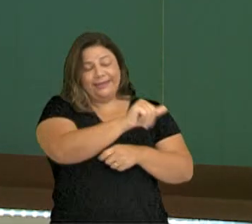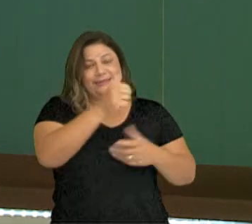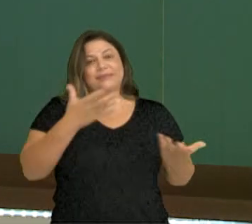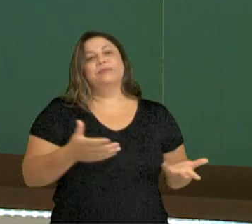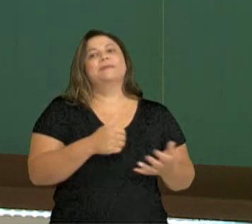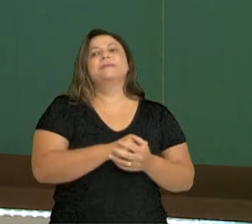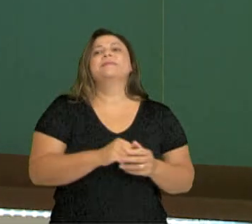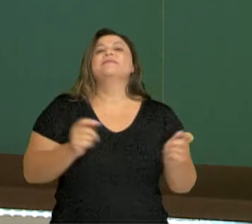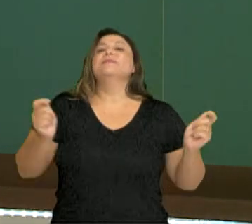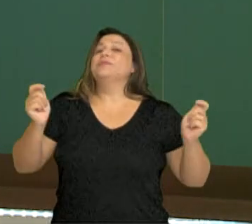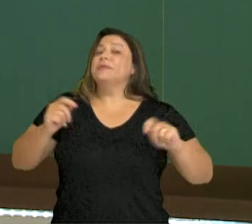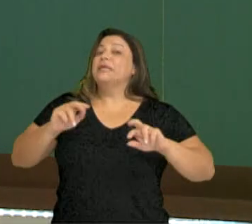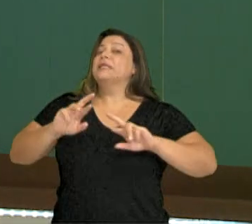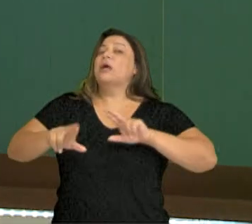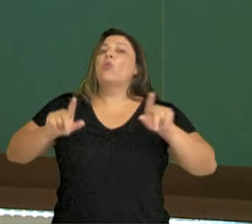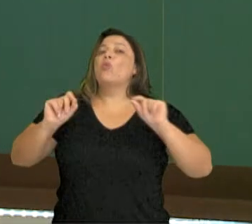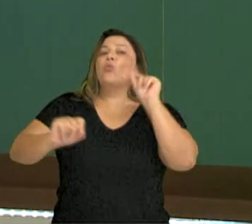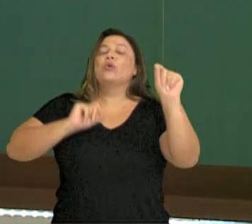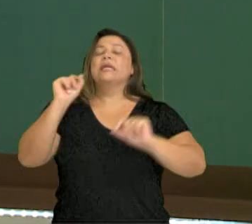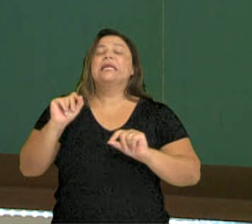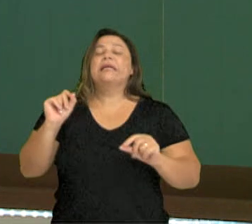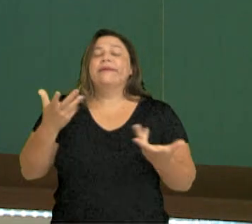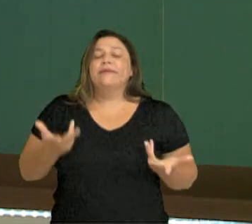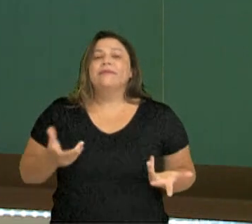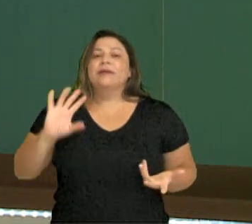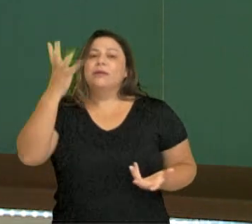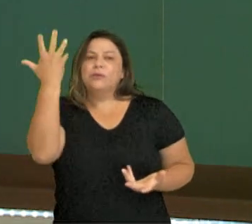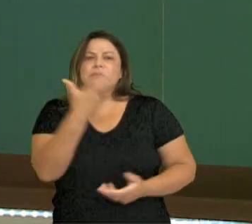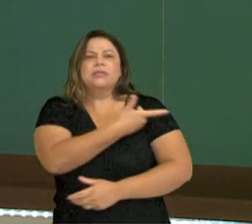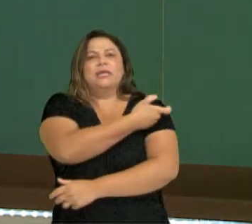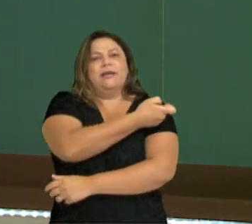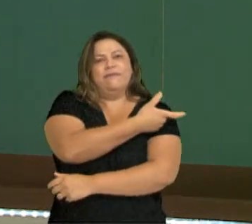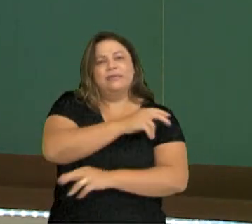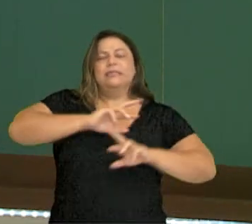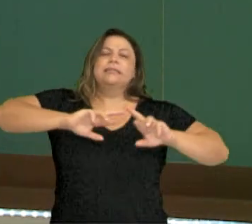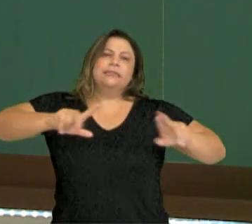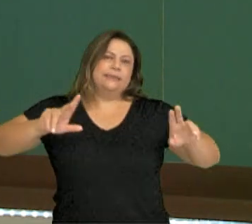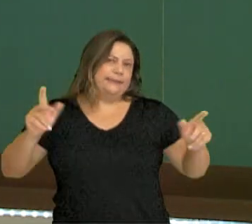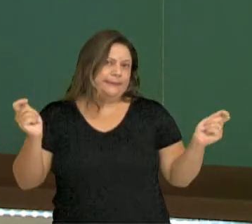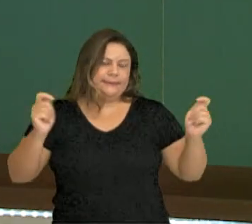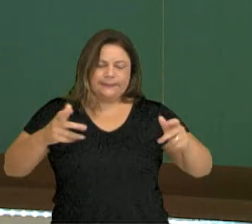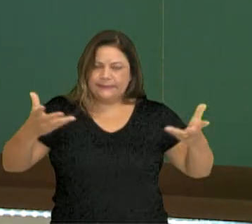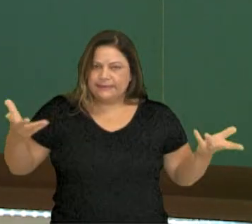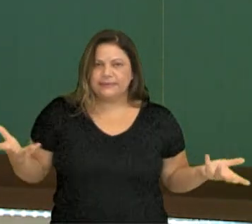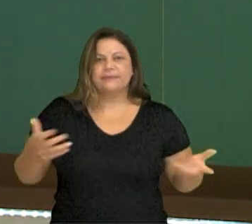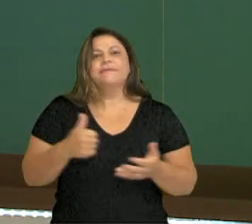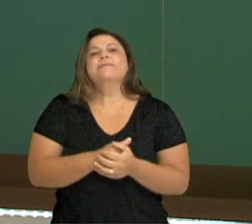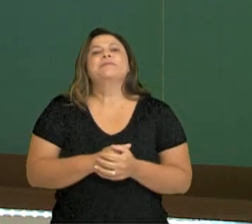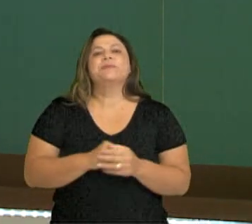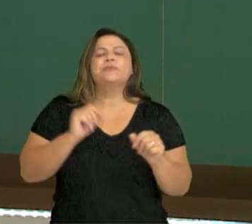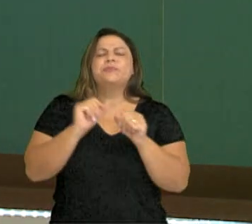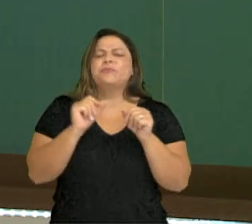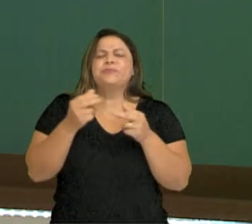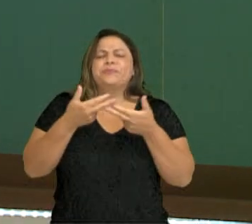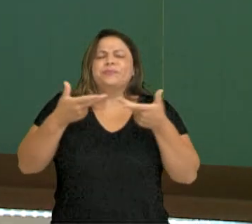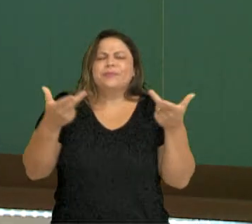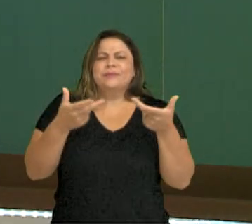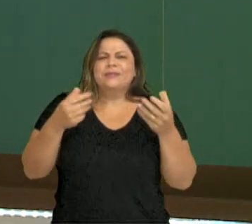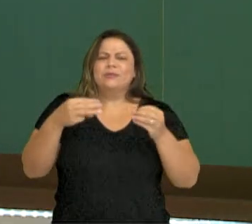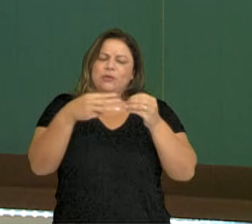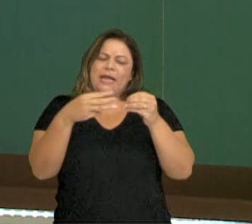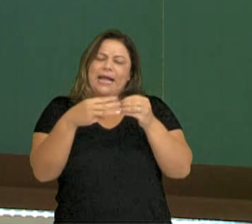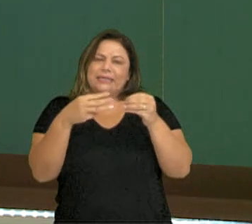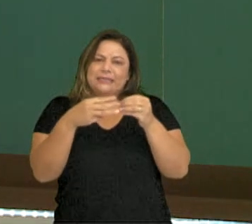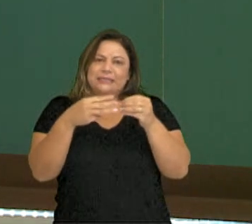DNA humano. Tá? Então o que vai acontecer é que tanto a vacina de RNA ou a vacina de DNA vai fazer com que seja a célula